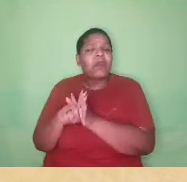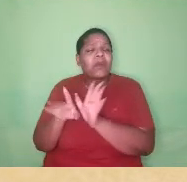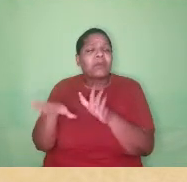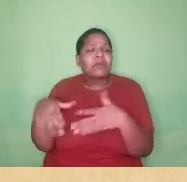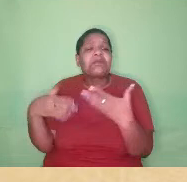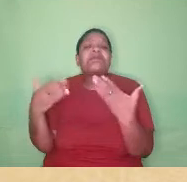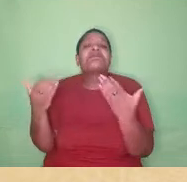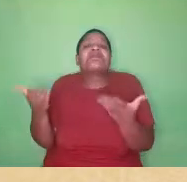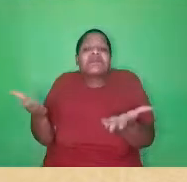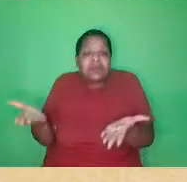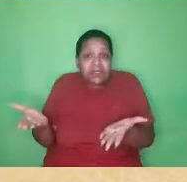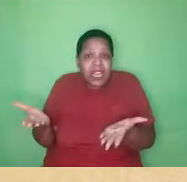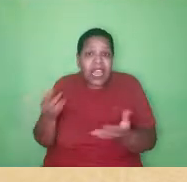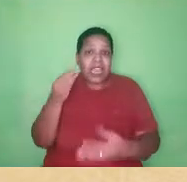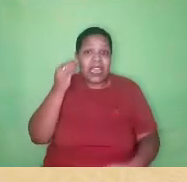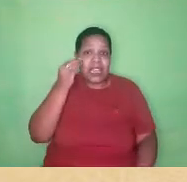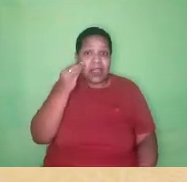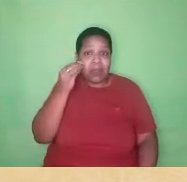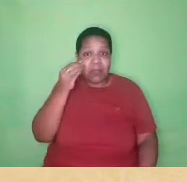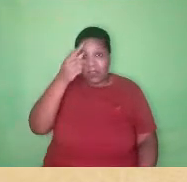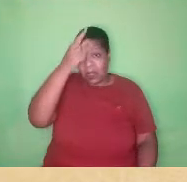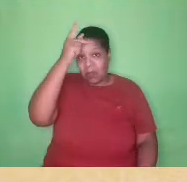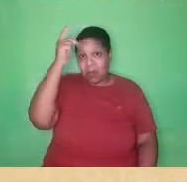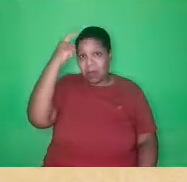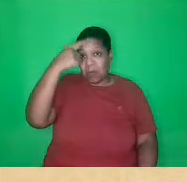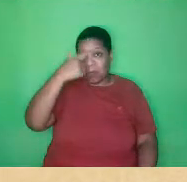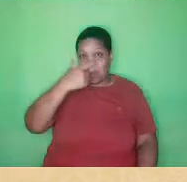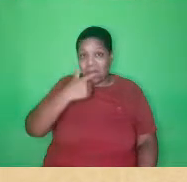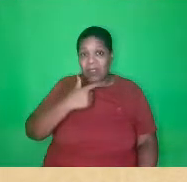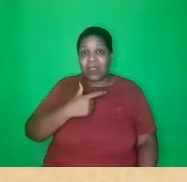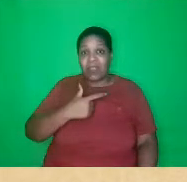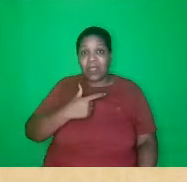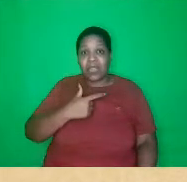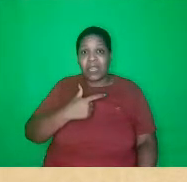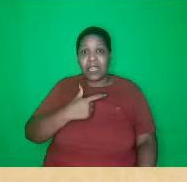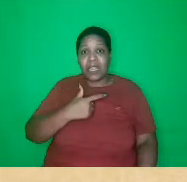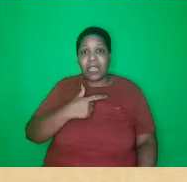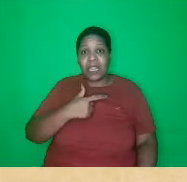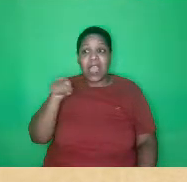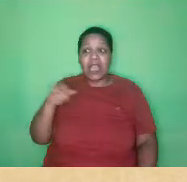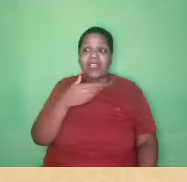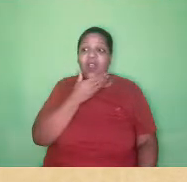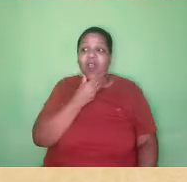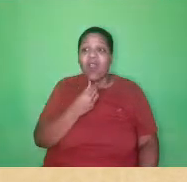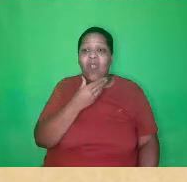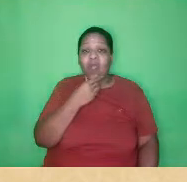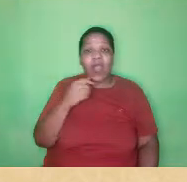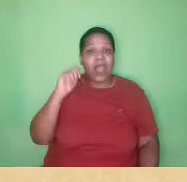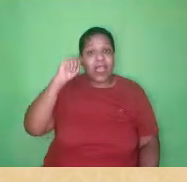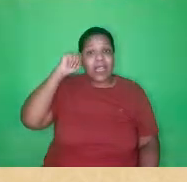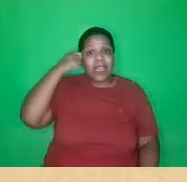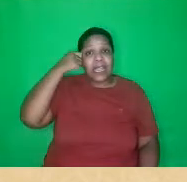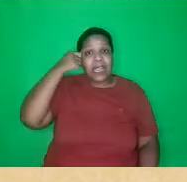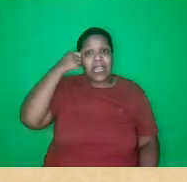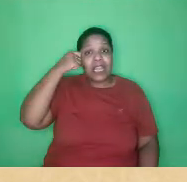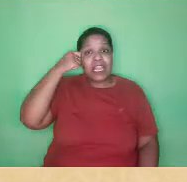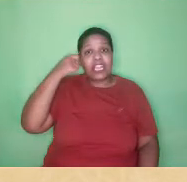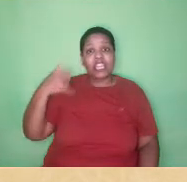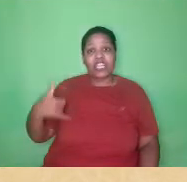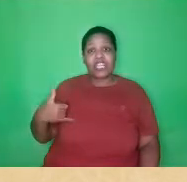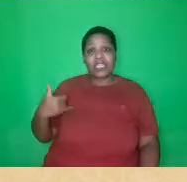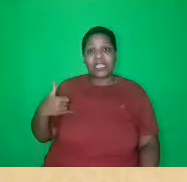as experiências pessoais desse homem negro, então, com 17